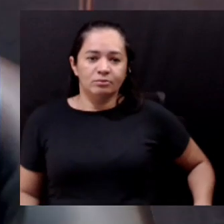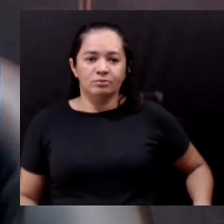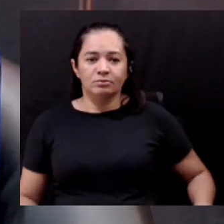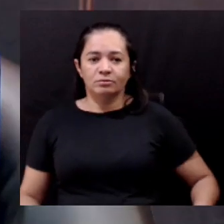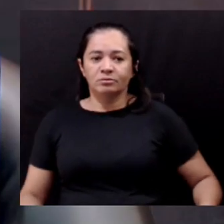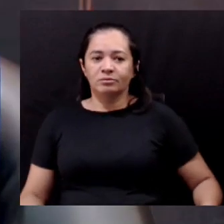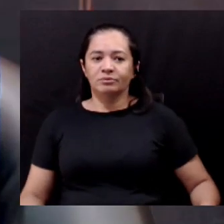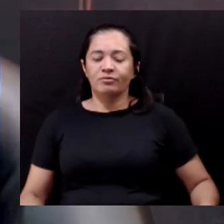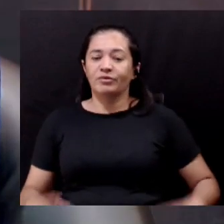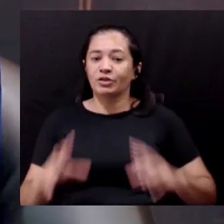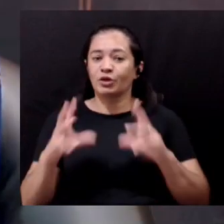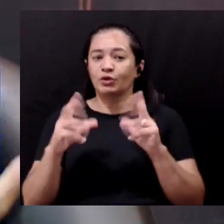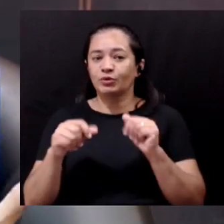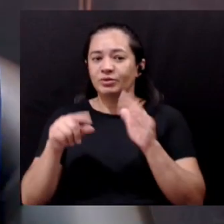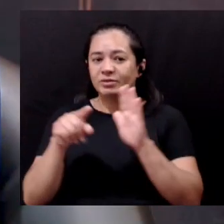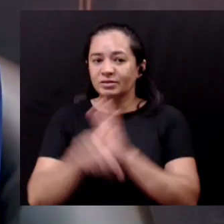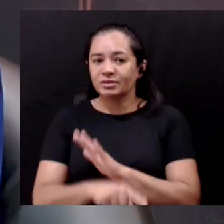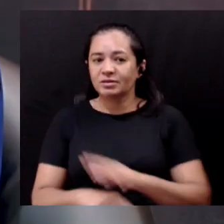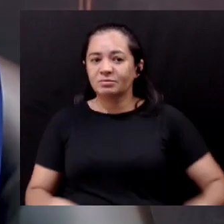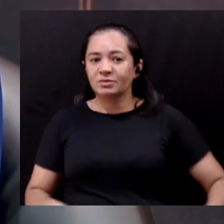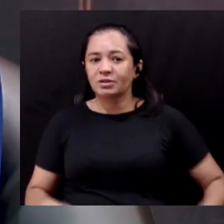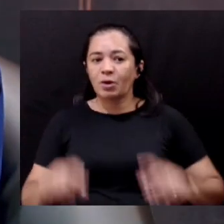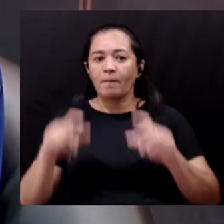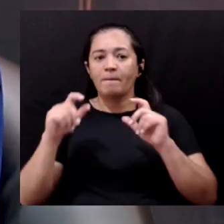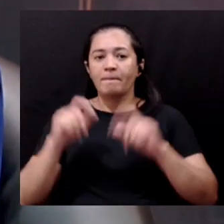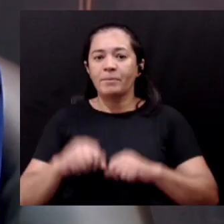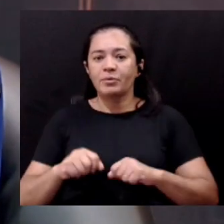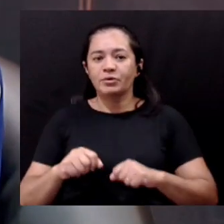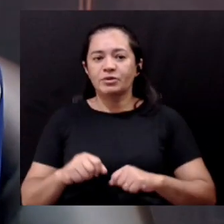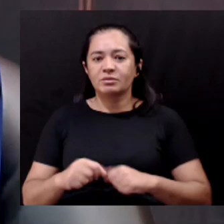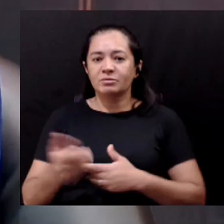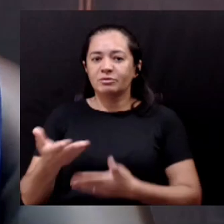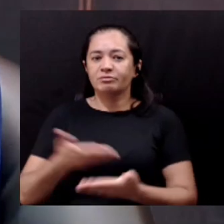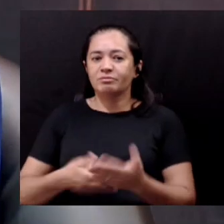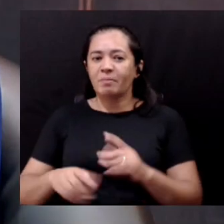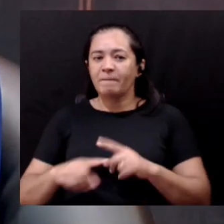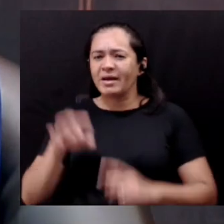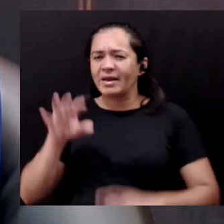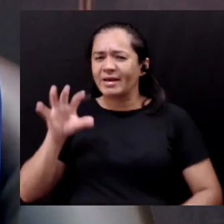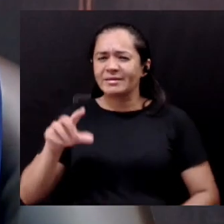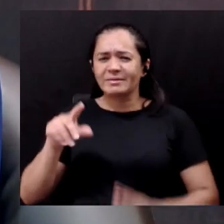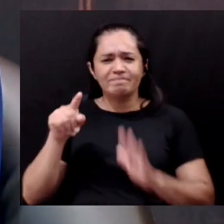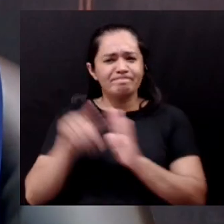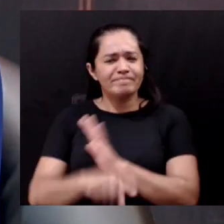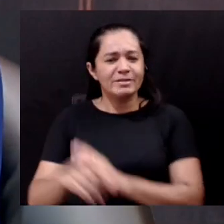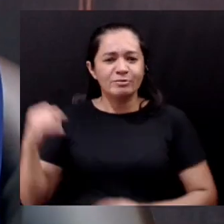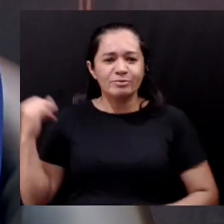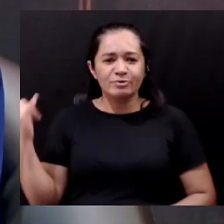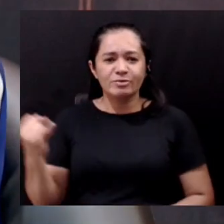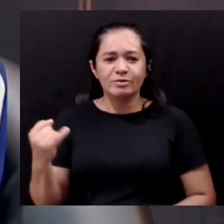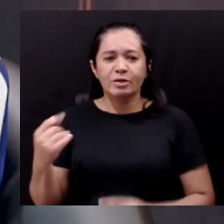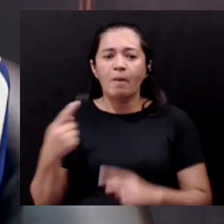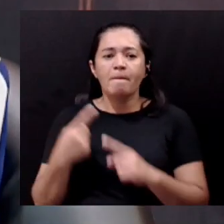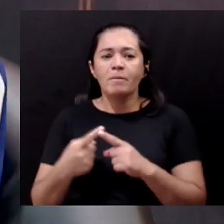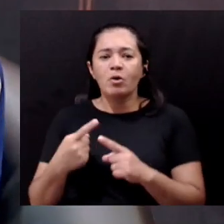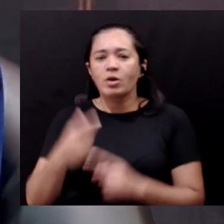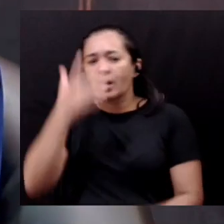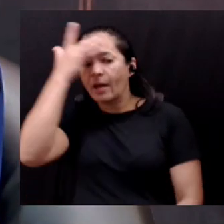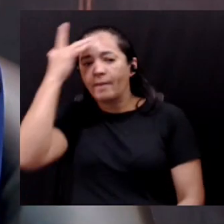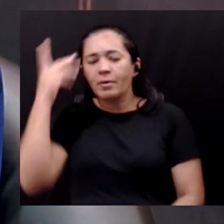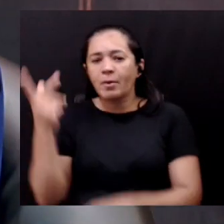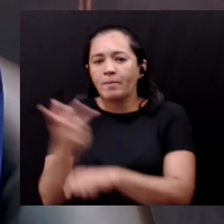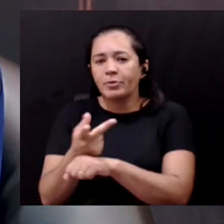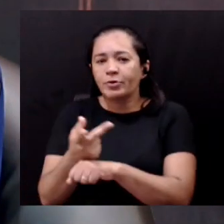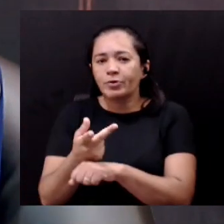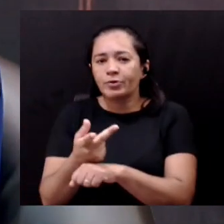perguntas trazem para a gente a possibilidade de partilha, mas essa é uma pergunta super importante. Por quê? Reconhecimento